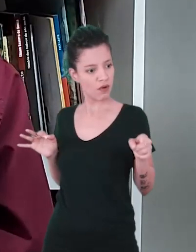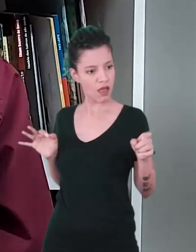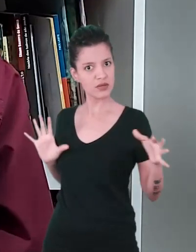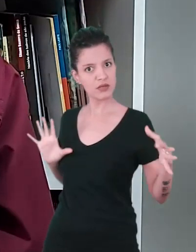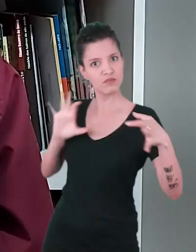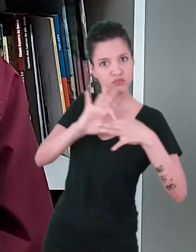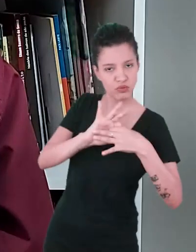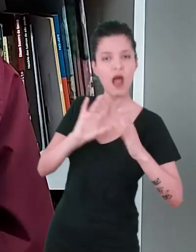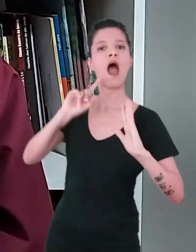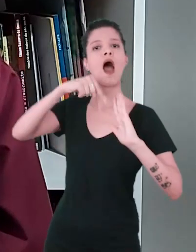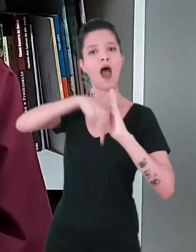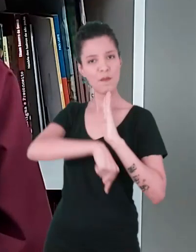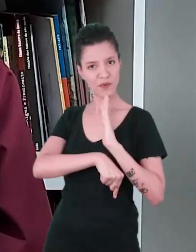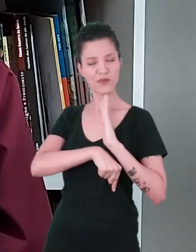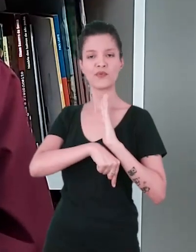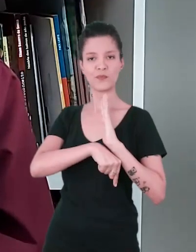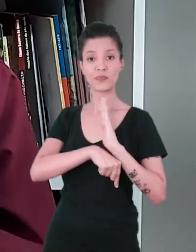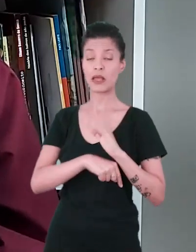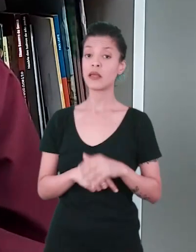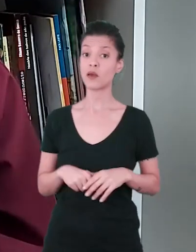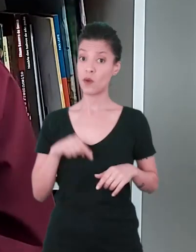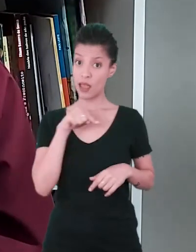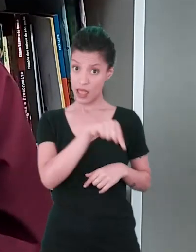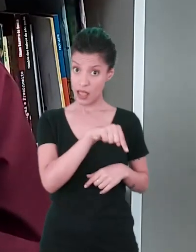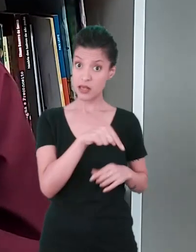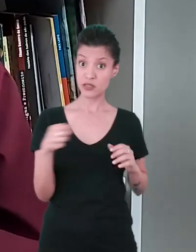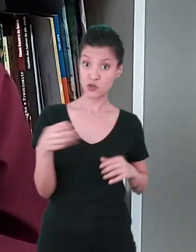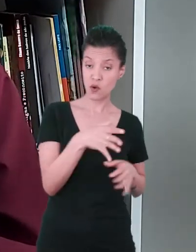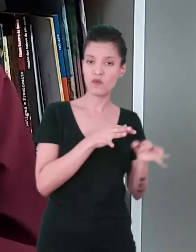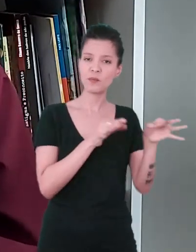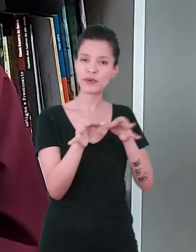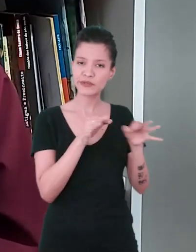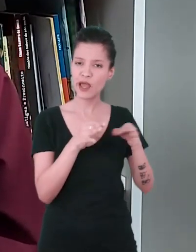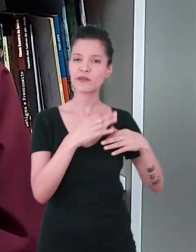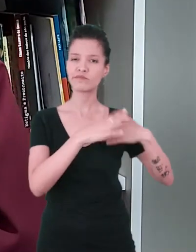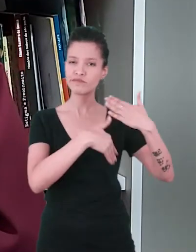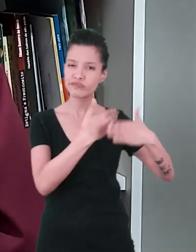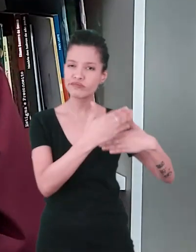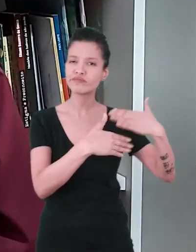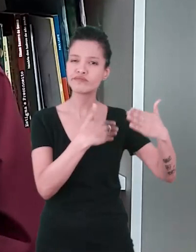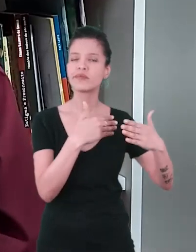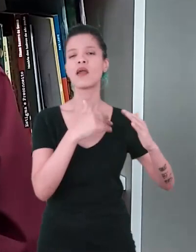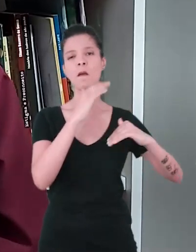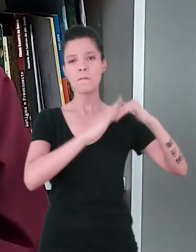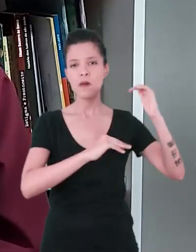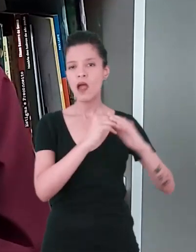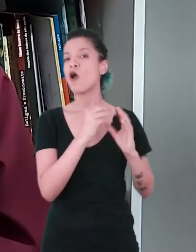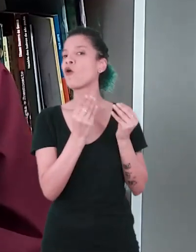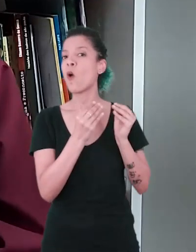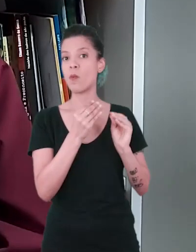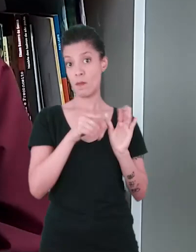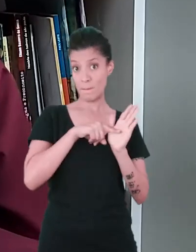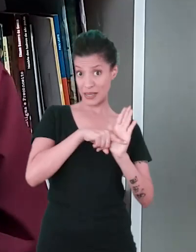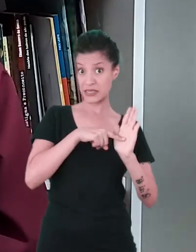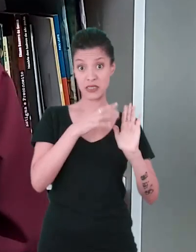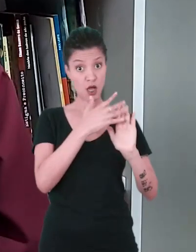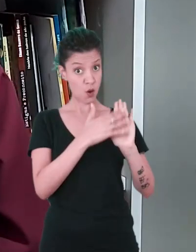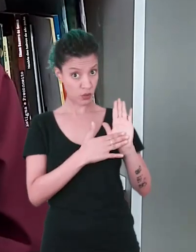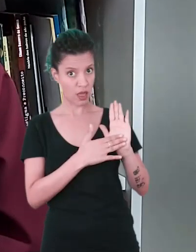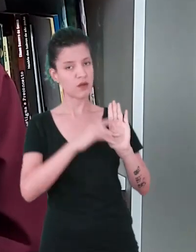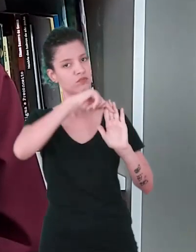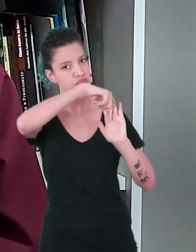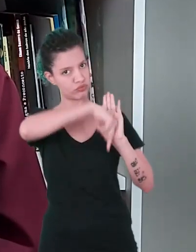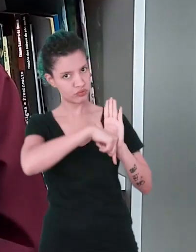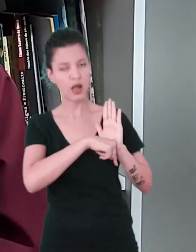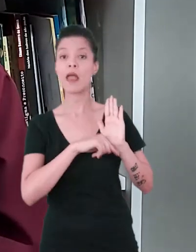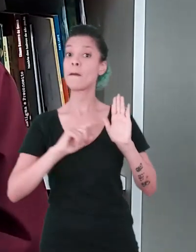anteriormente. Esse trabalho, Heranças Periféricas, a gente aprimorou o trabalho nosso de roteiros, de pesquisa, mas também a gente trouxe a ideia